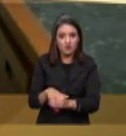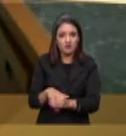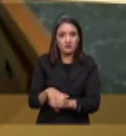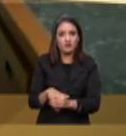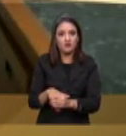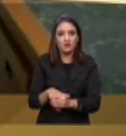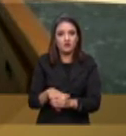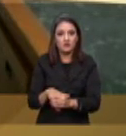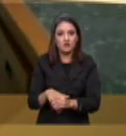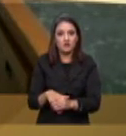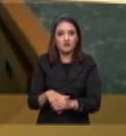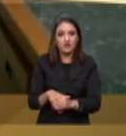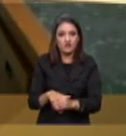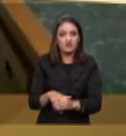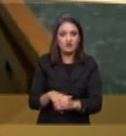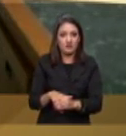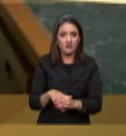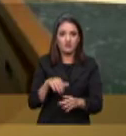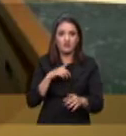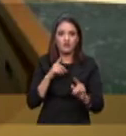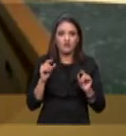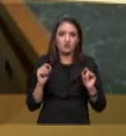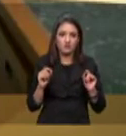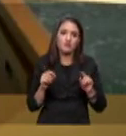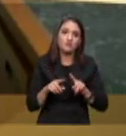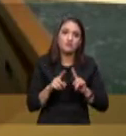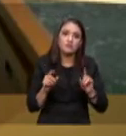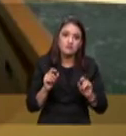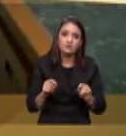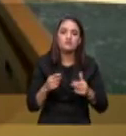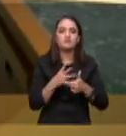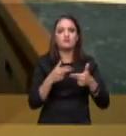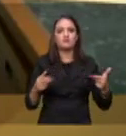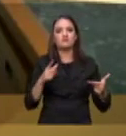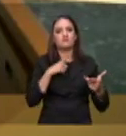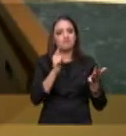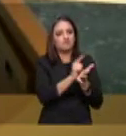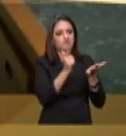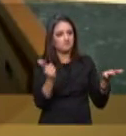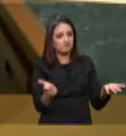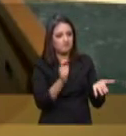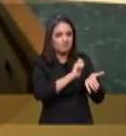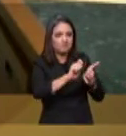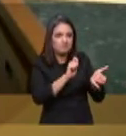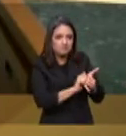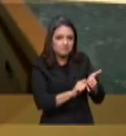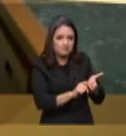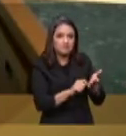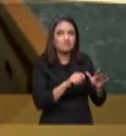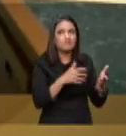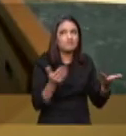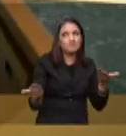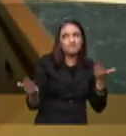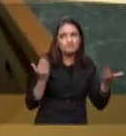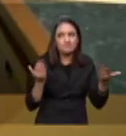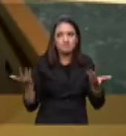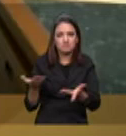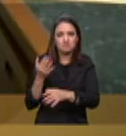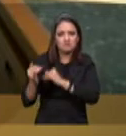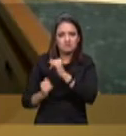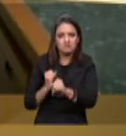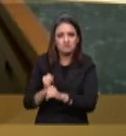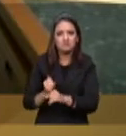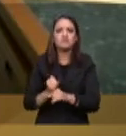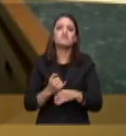para a imprensa escrita num deles e a reprodução na internet do jornal escrito, eu considerei, senhor presidente, faço isso de